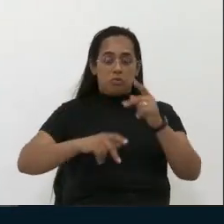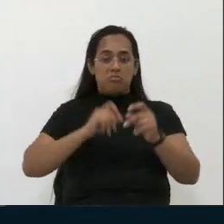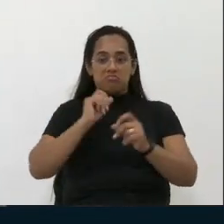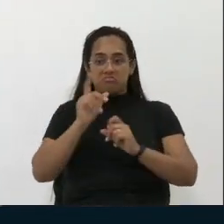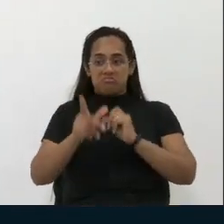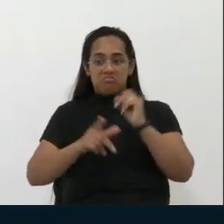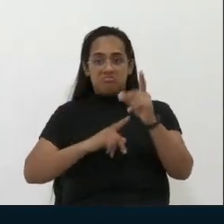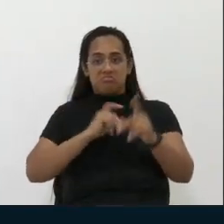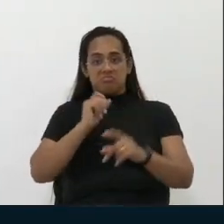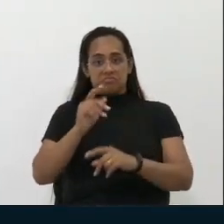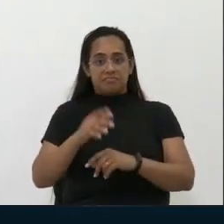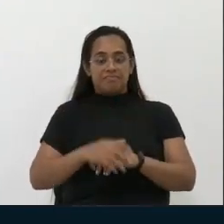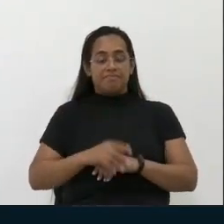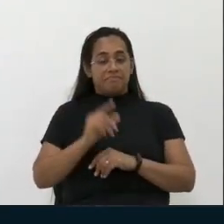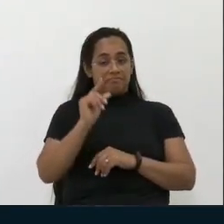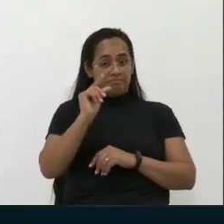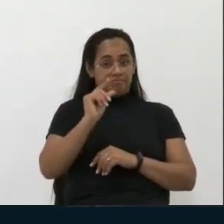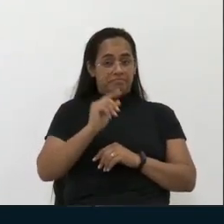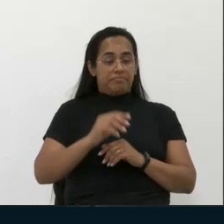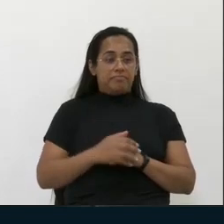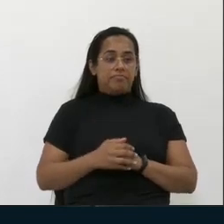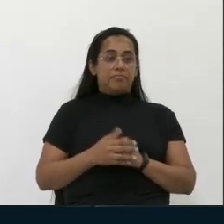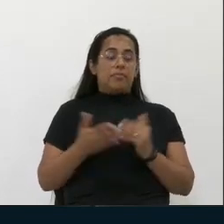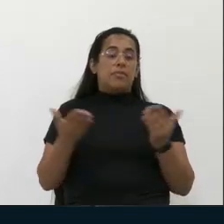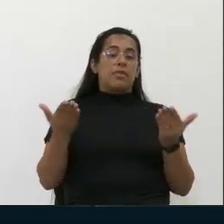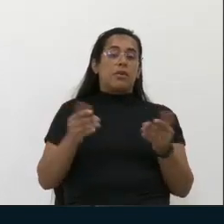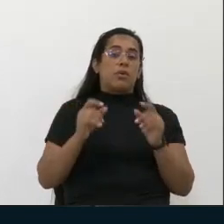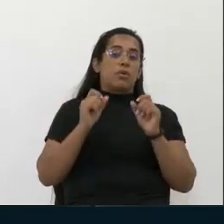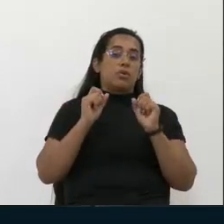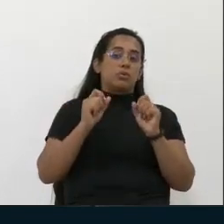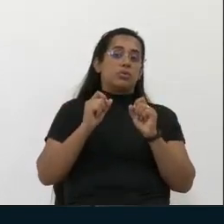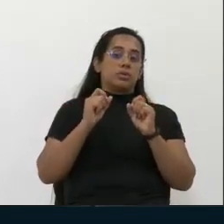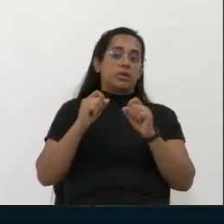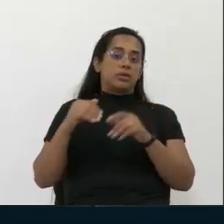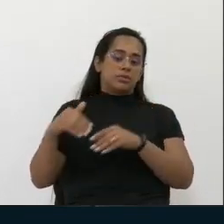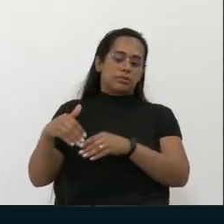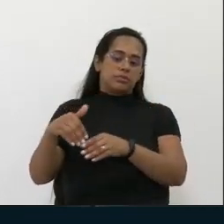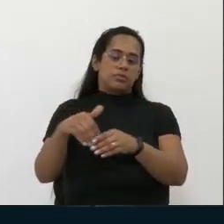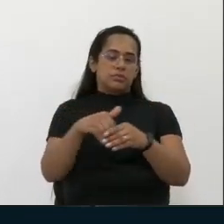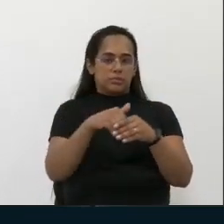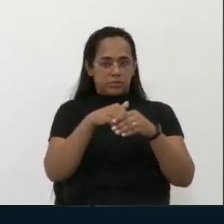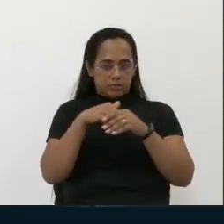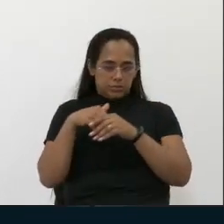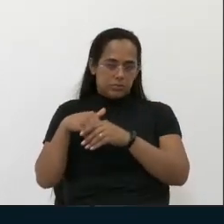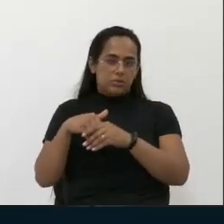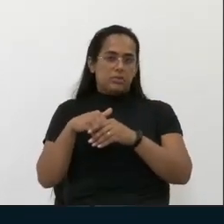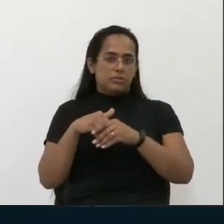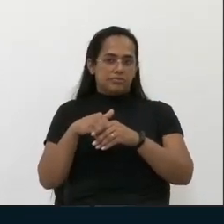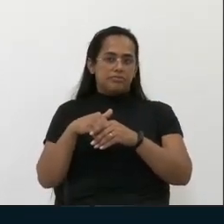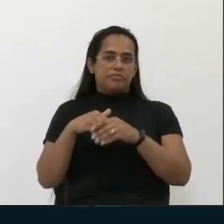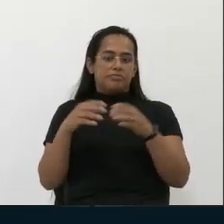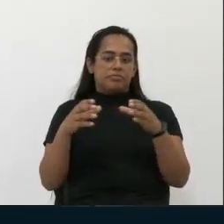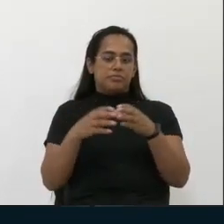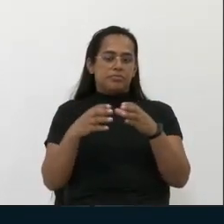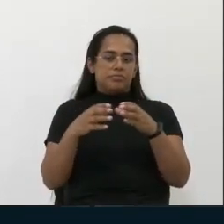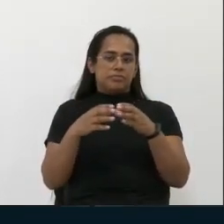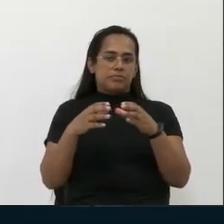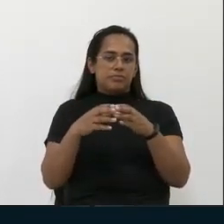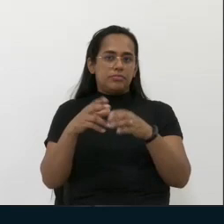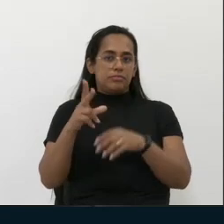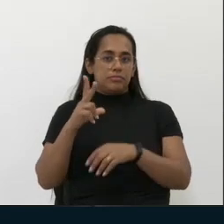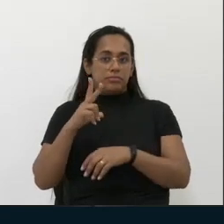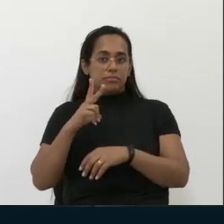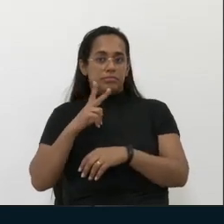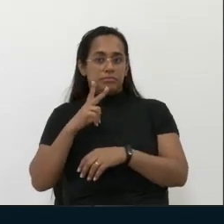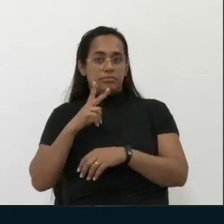pouco. Hoje, nós votamos a privatização de um órgão que, na prática,